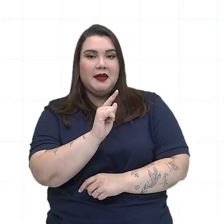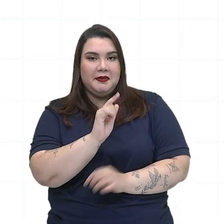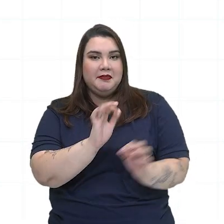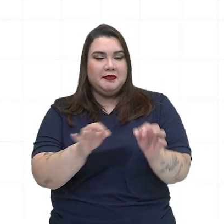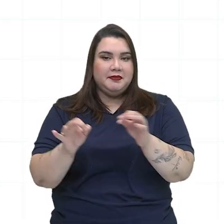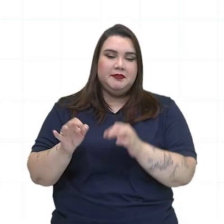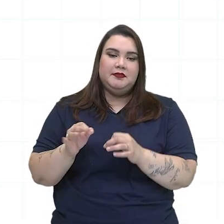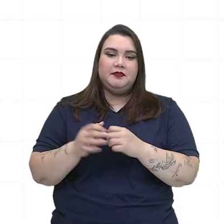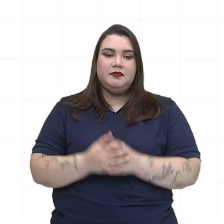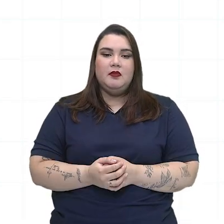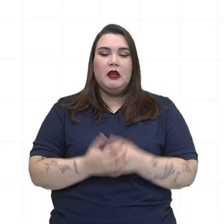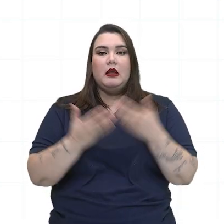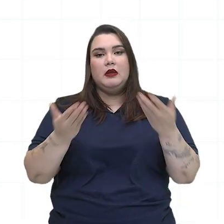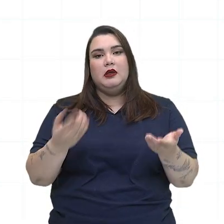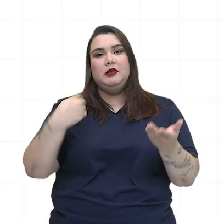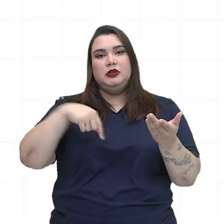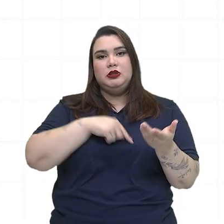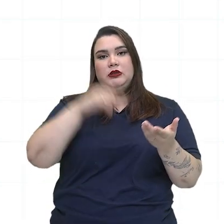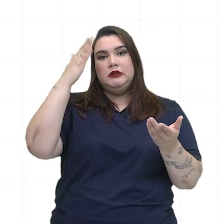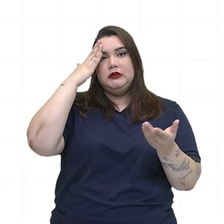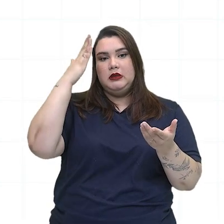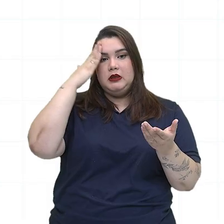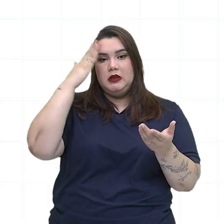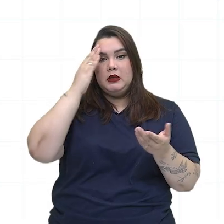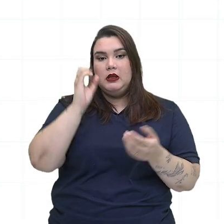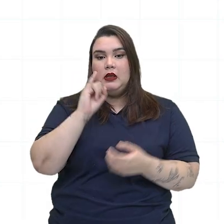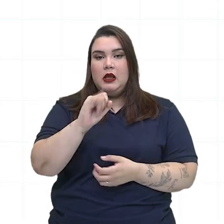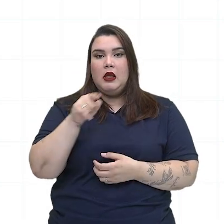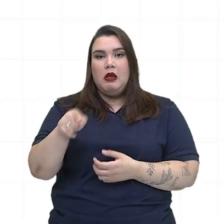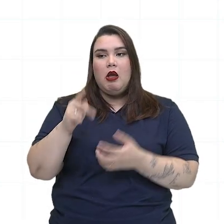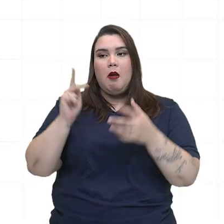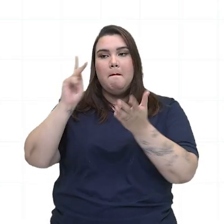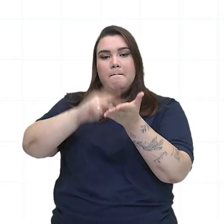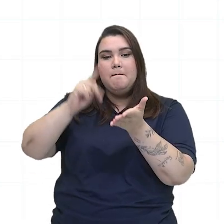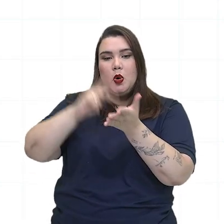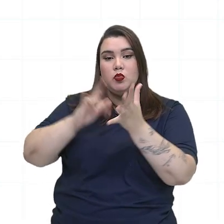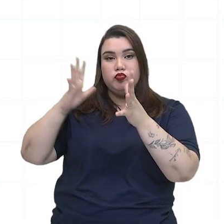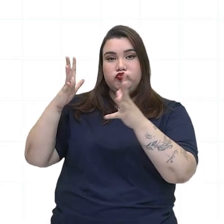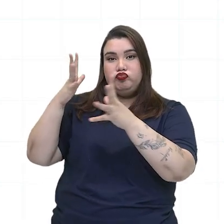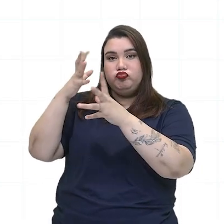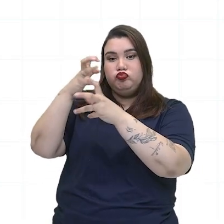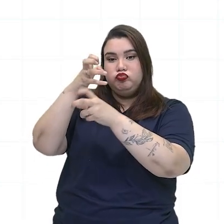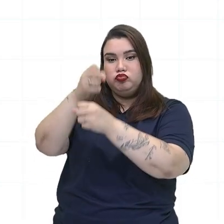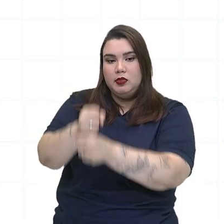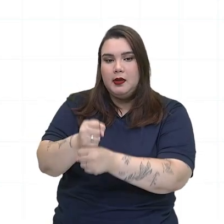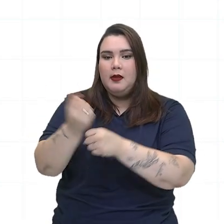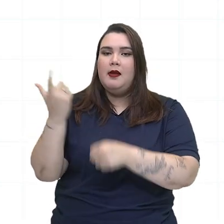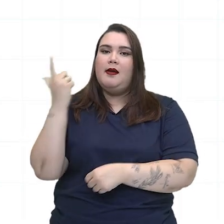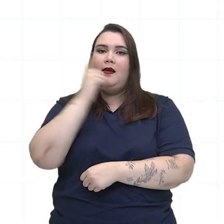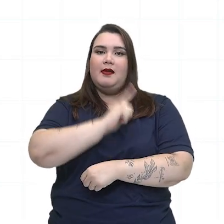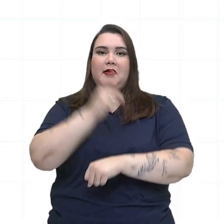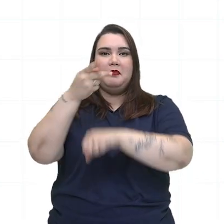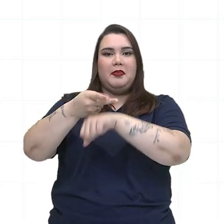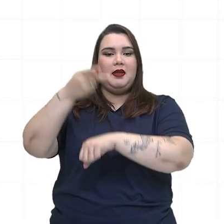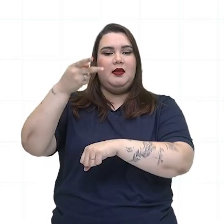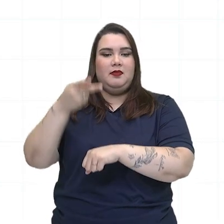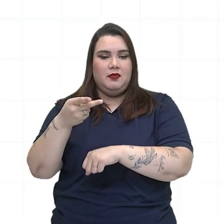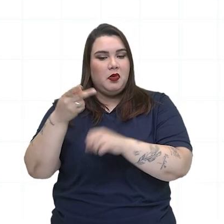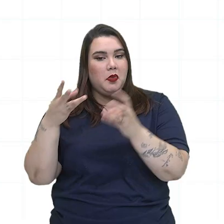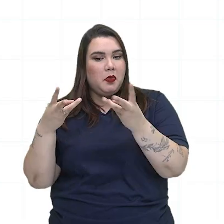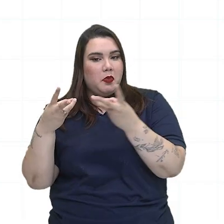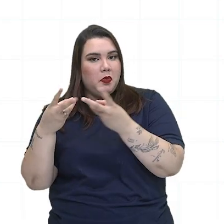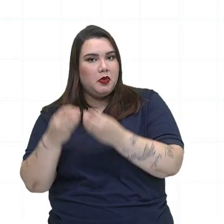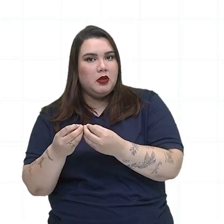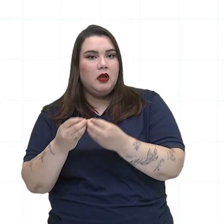que vence quem fizer o maior número de pontos por partidas, contabilizado pela quantidade de